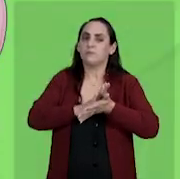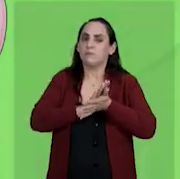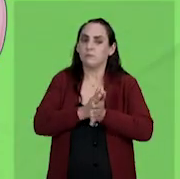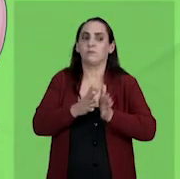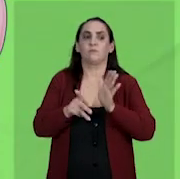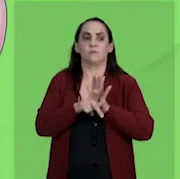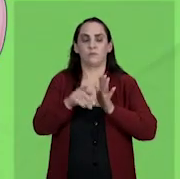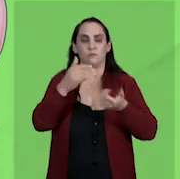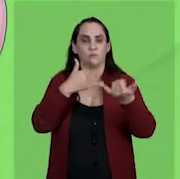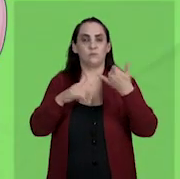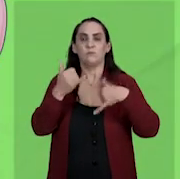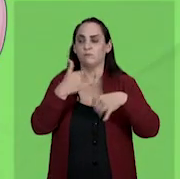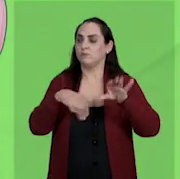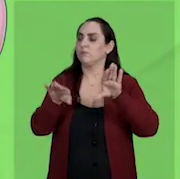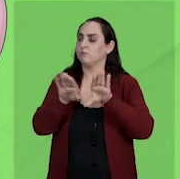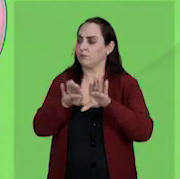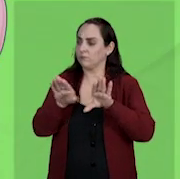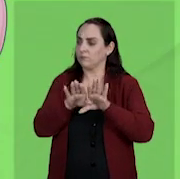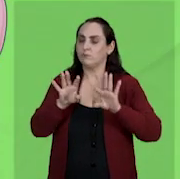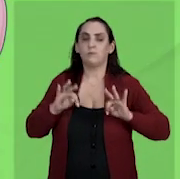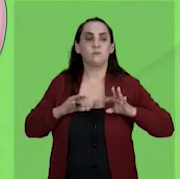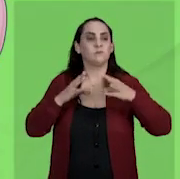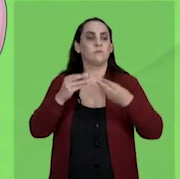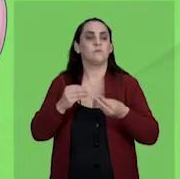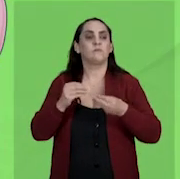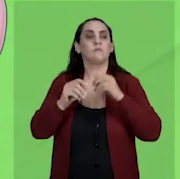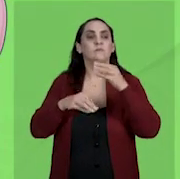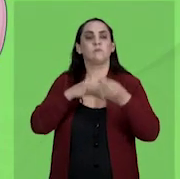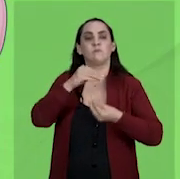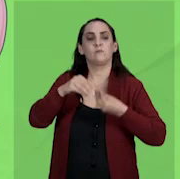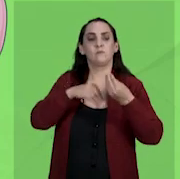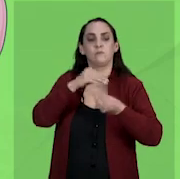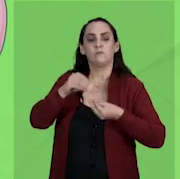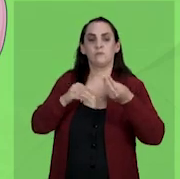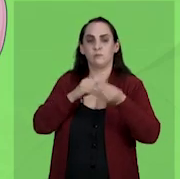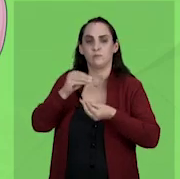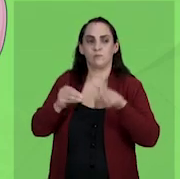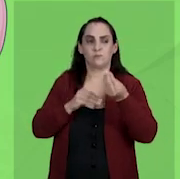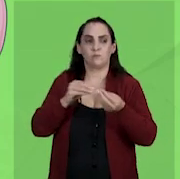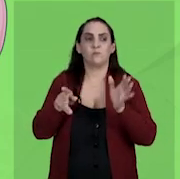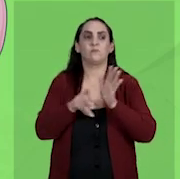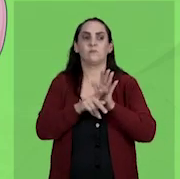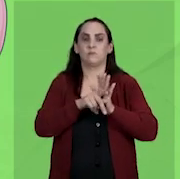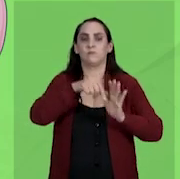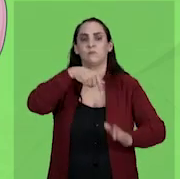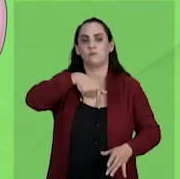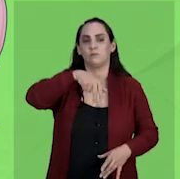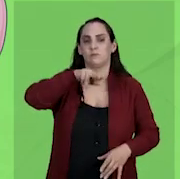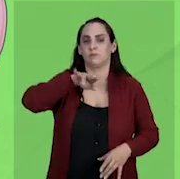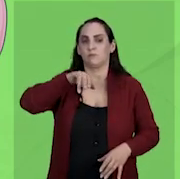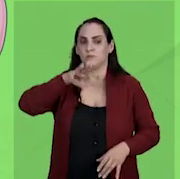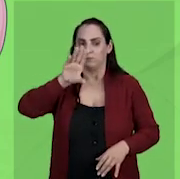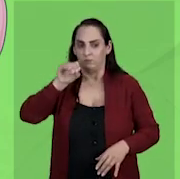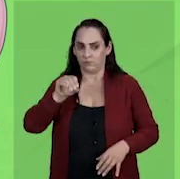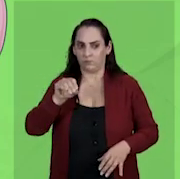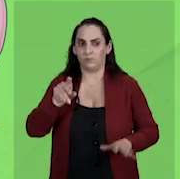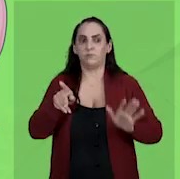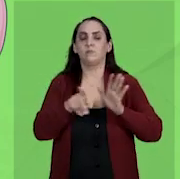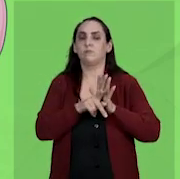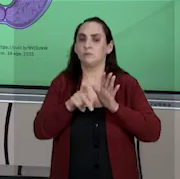ele passa a ser chamado, né? Ele sai de bolo alimentar e vira quimo. Então a região do estômago ela é cheia de